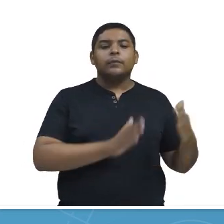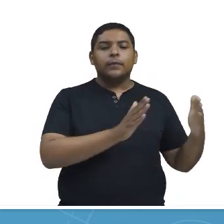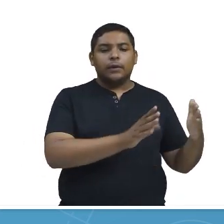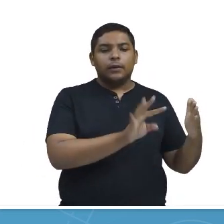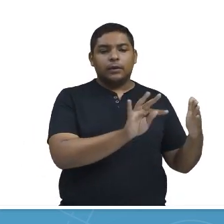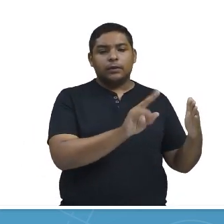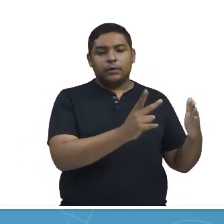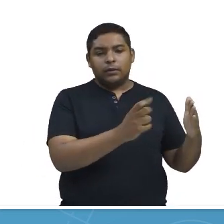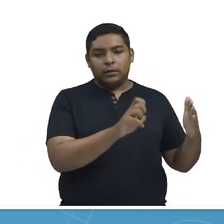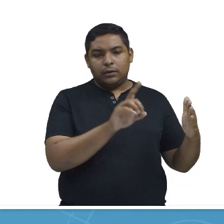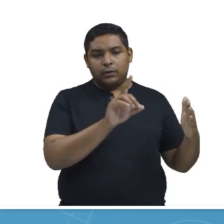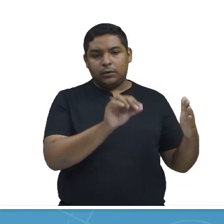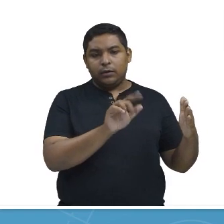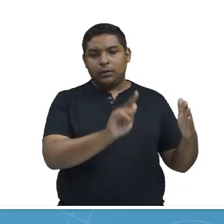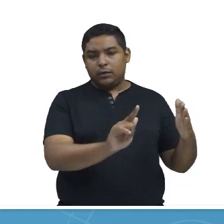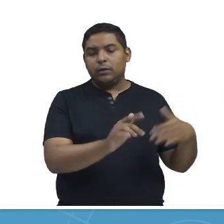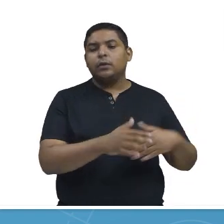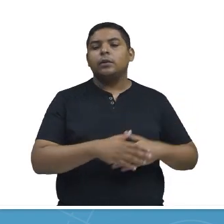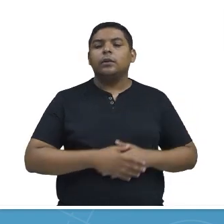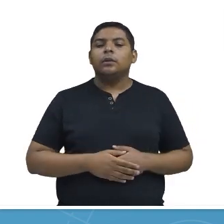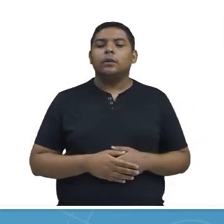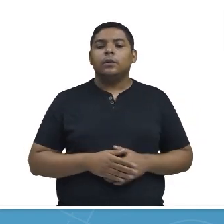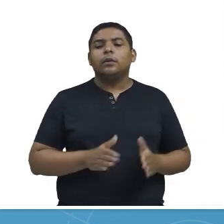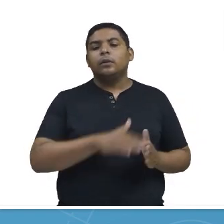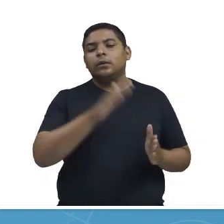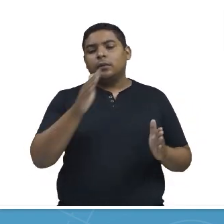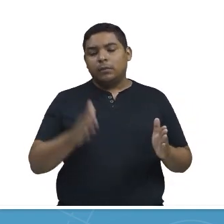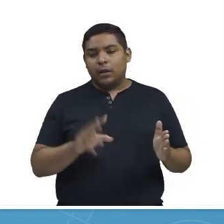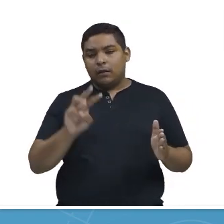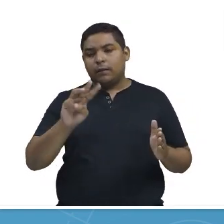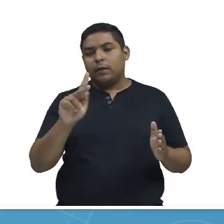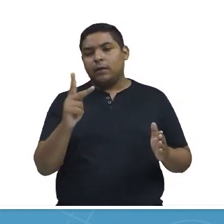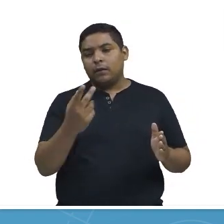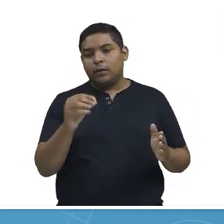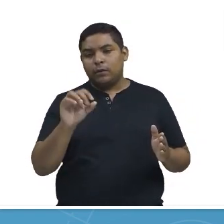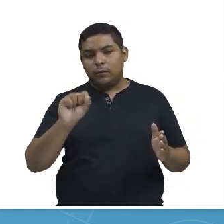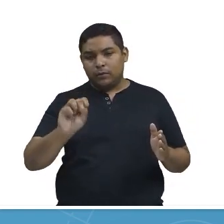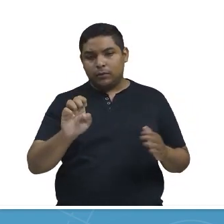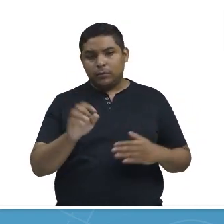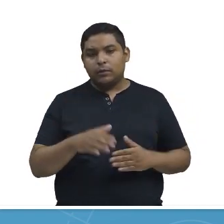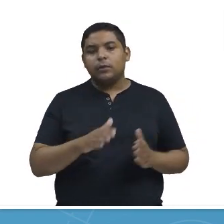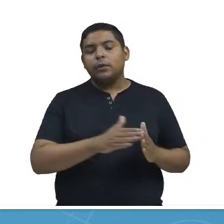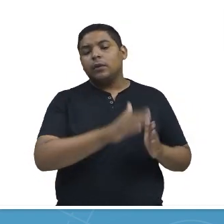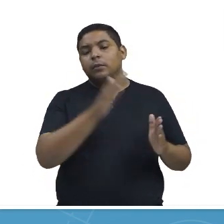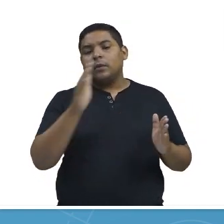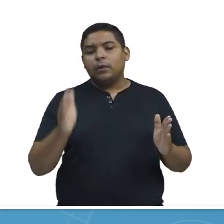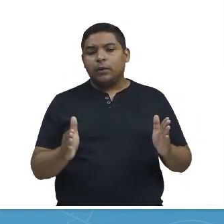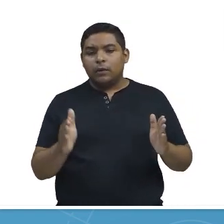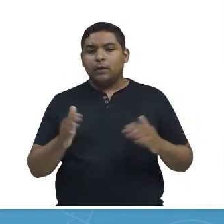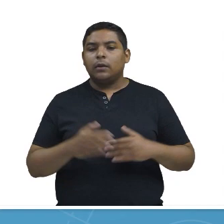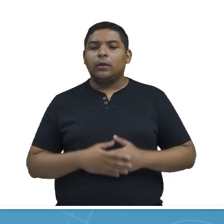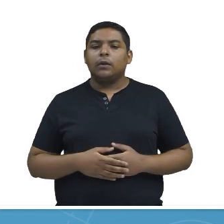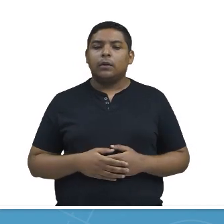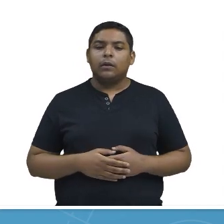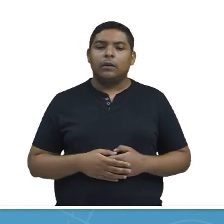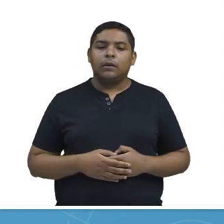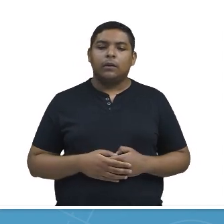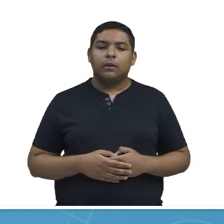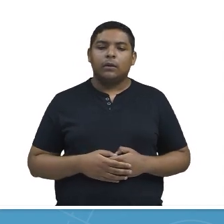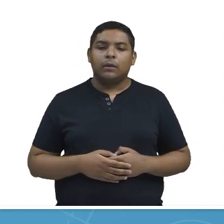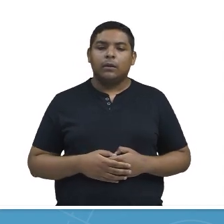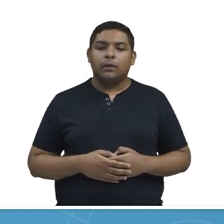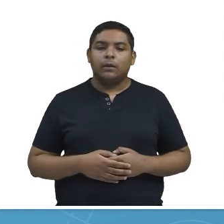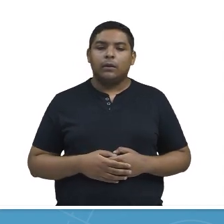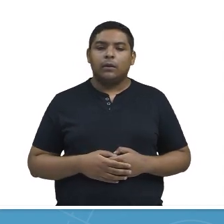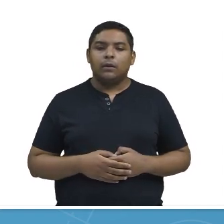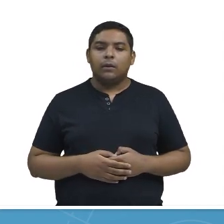Logo depois do dog vem a palavra whose. E depois da palavra whose tem a palavra owner.